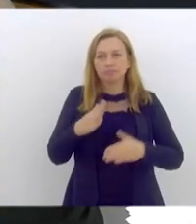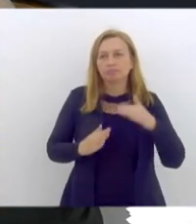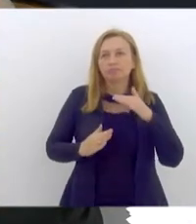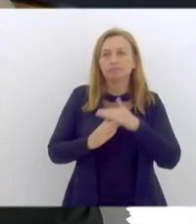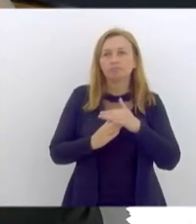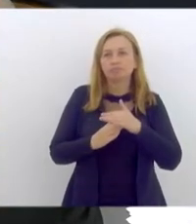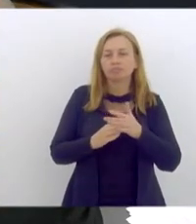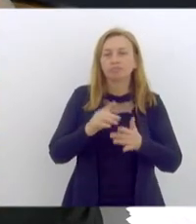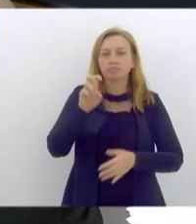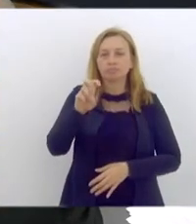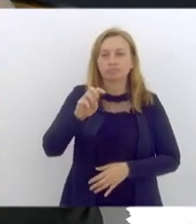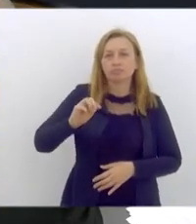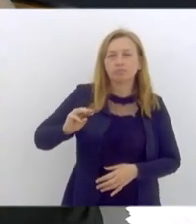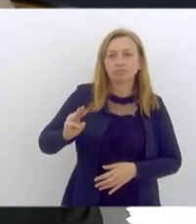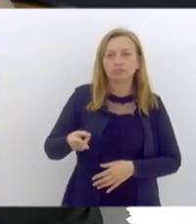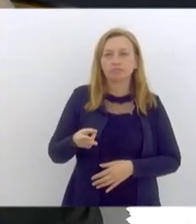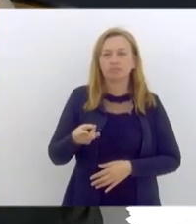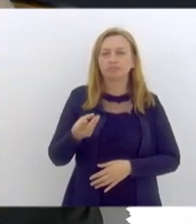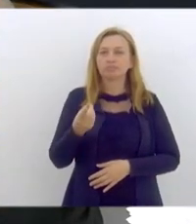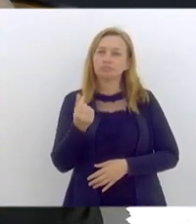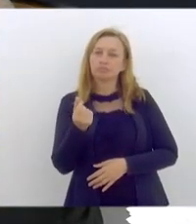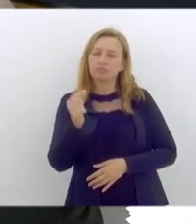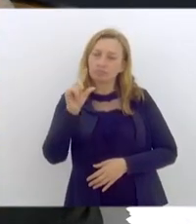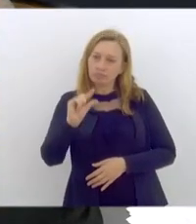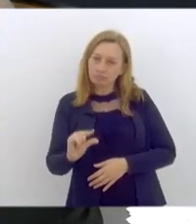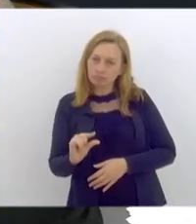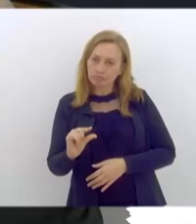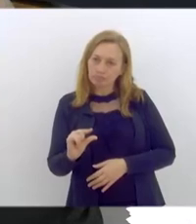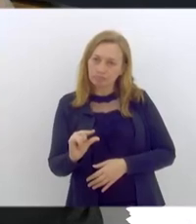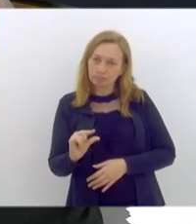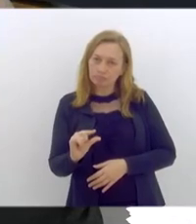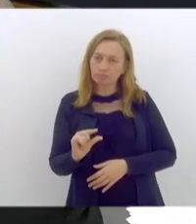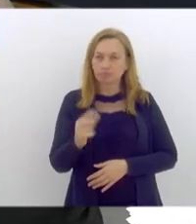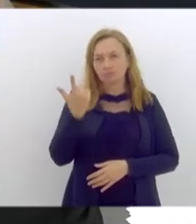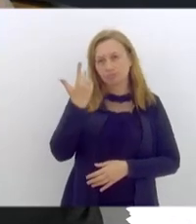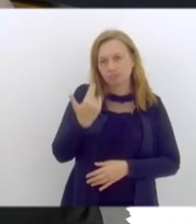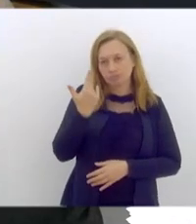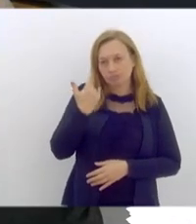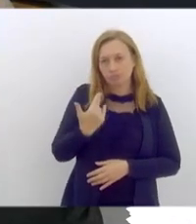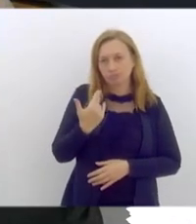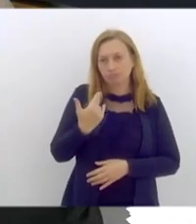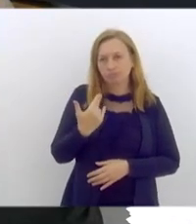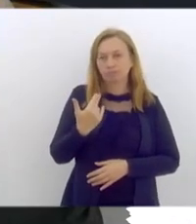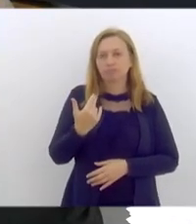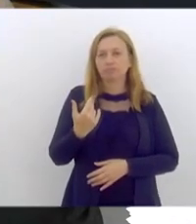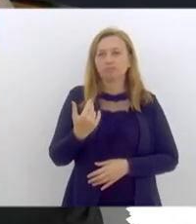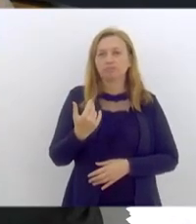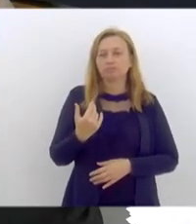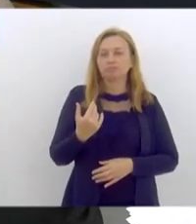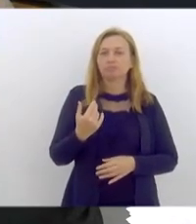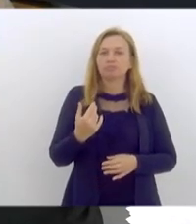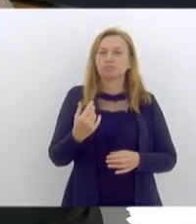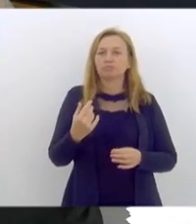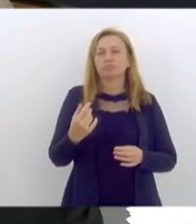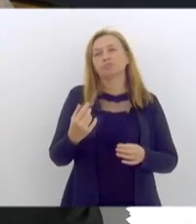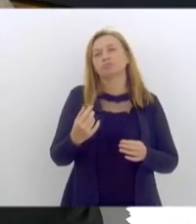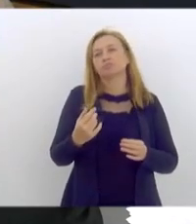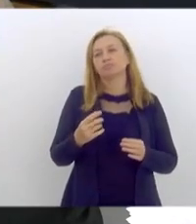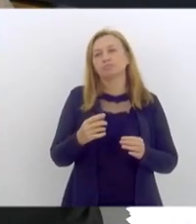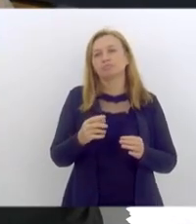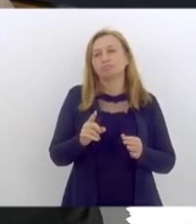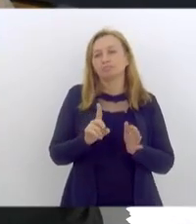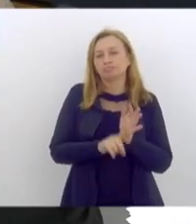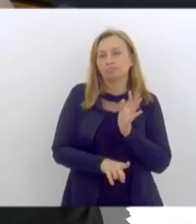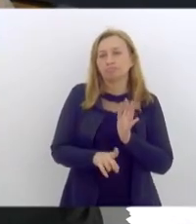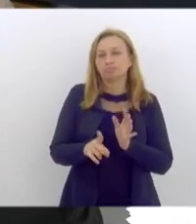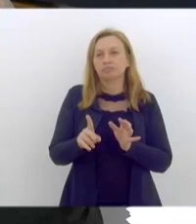de cinco milhões que é um valor menor né que operacionalmente também demanda menor complexidade e a título de